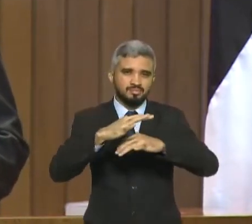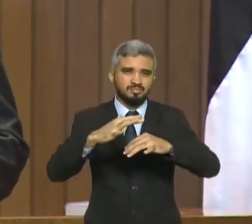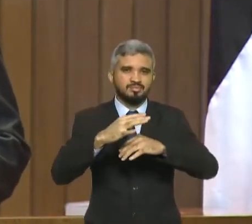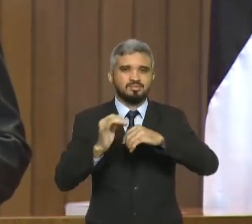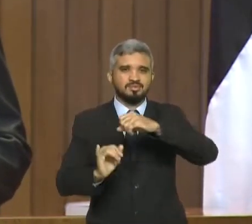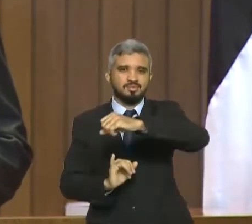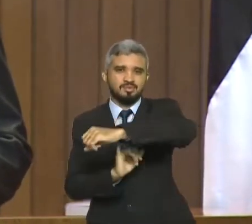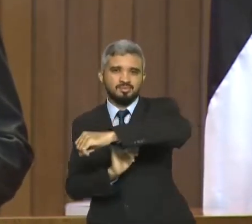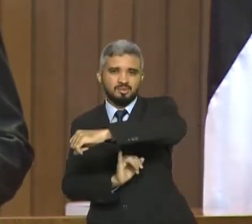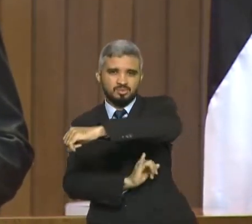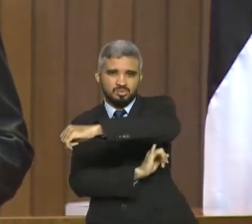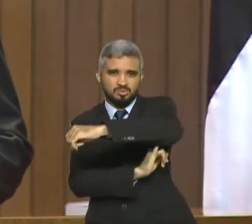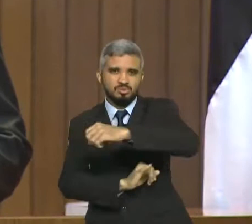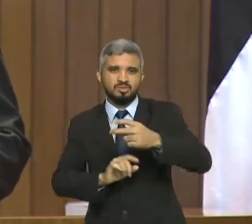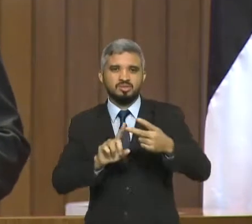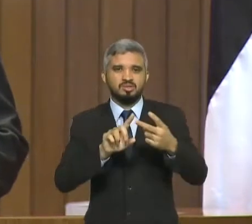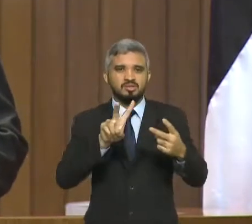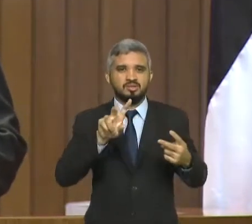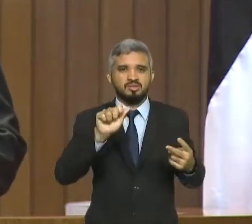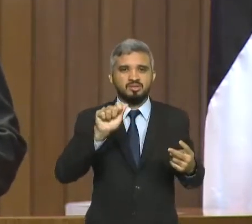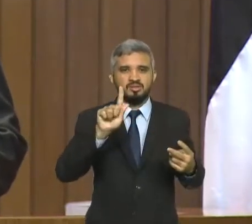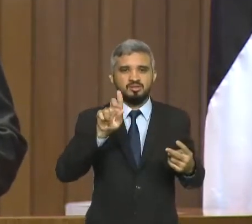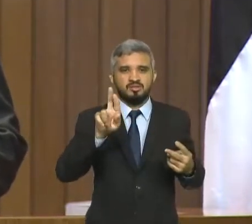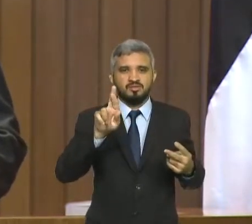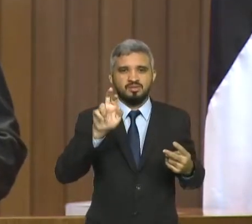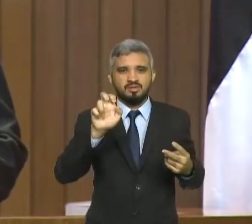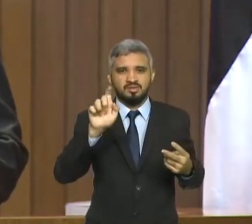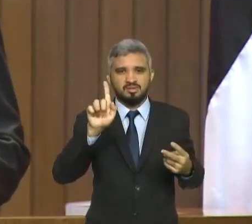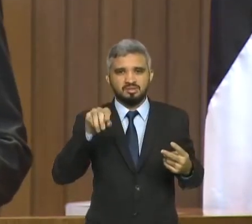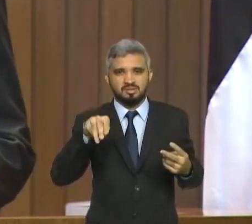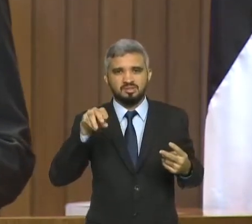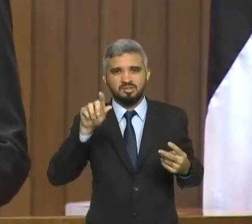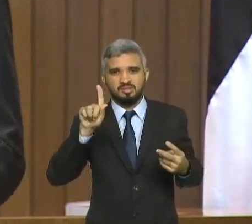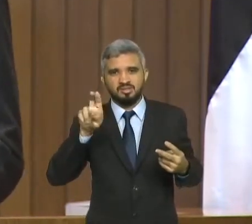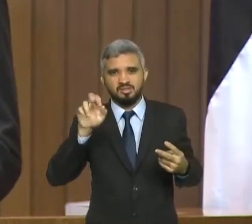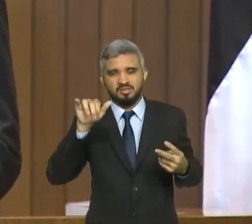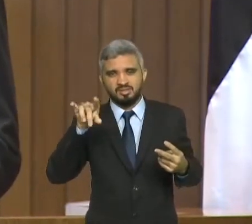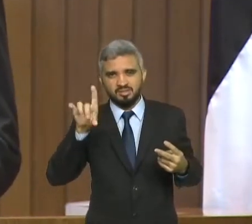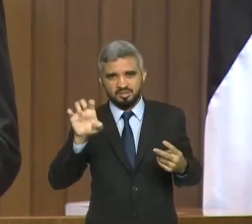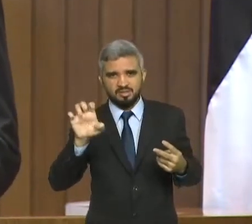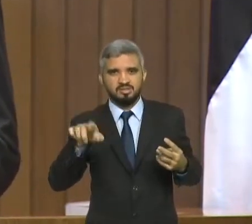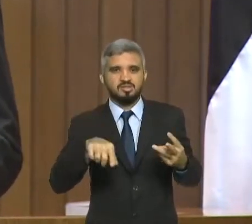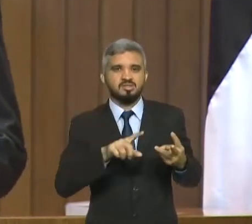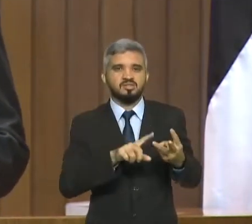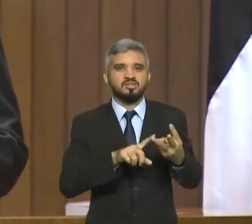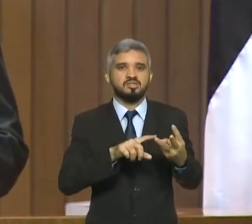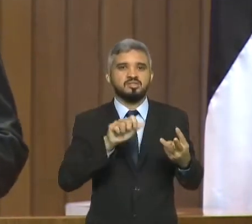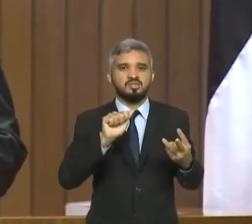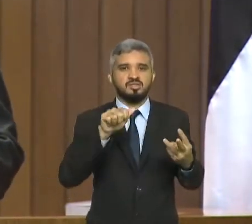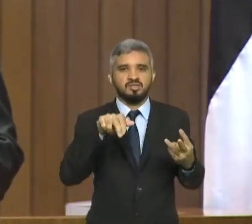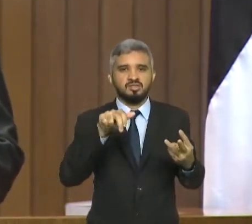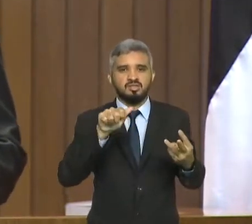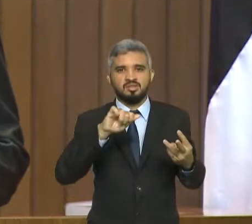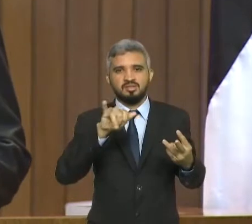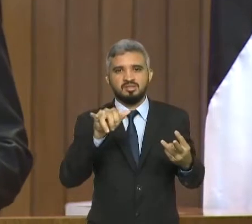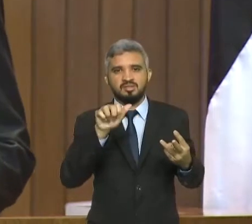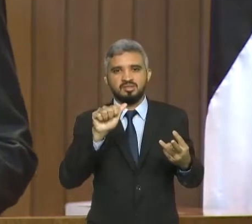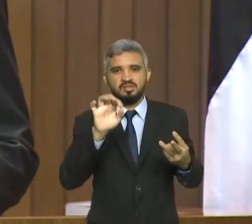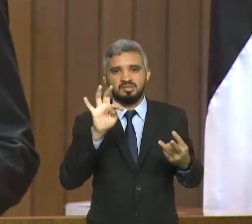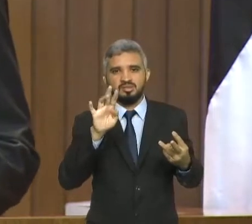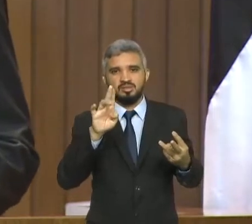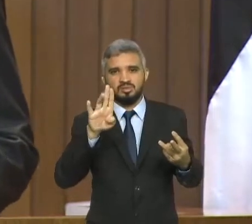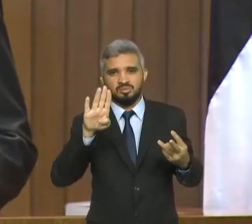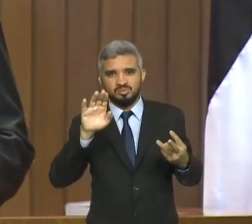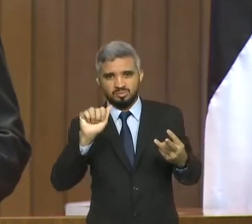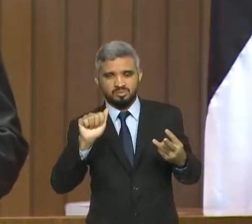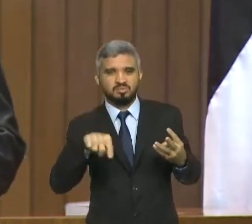cidade de Itapecuru Mirim, Vargem Grande, Presidente Vargas, Anajatuba, Miranda, onde realizamos diversos